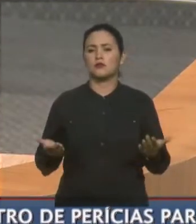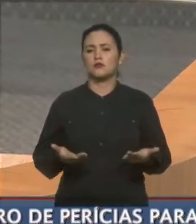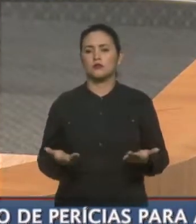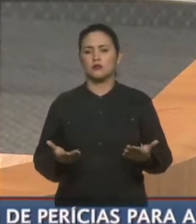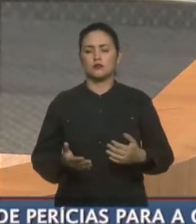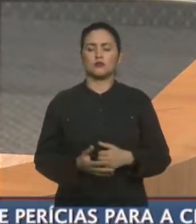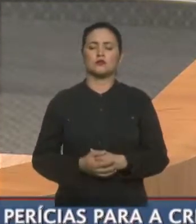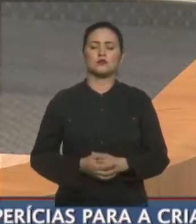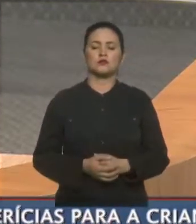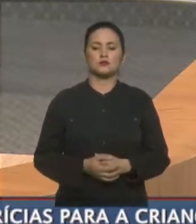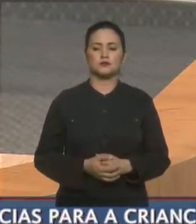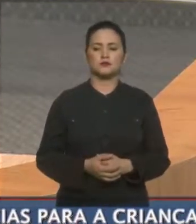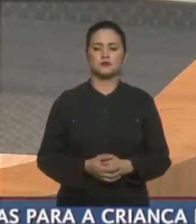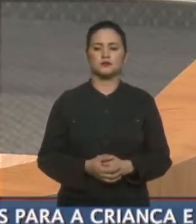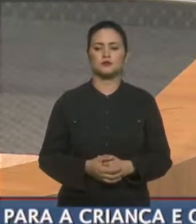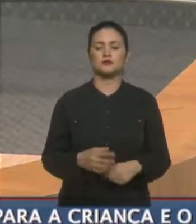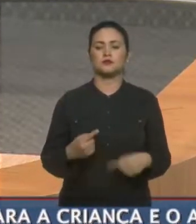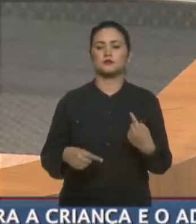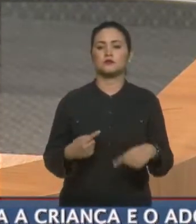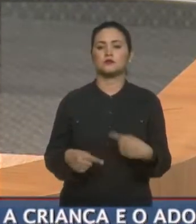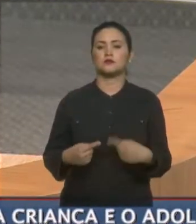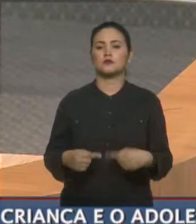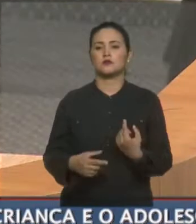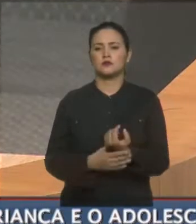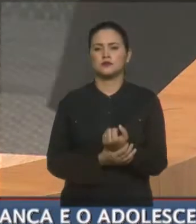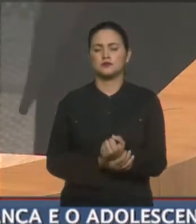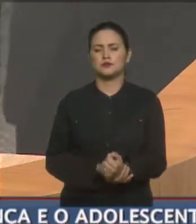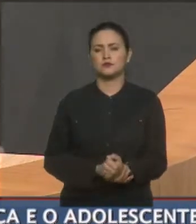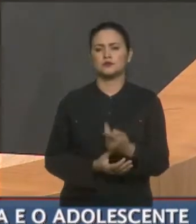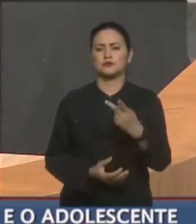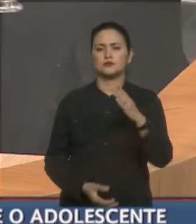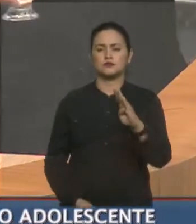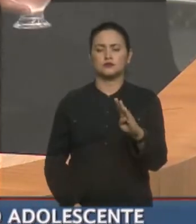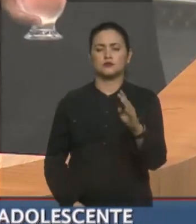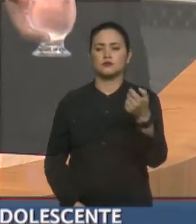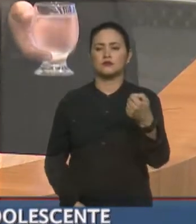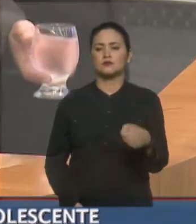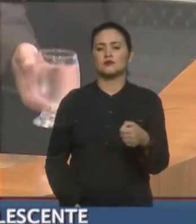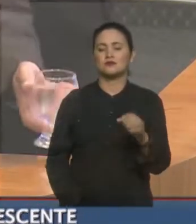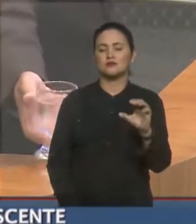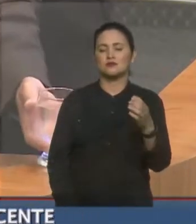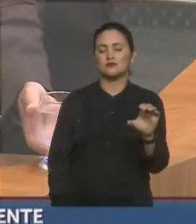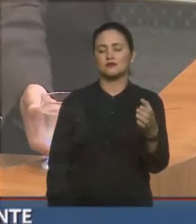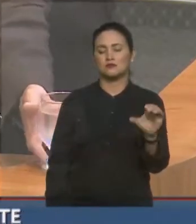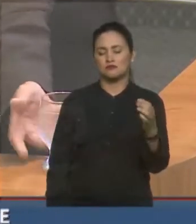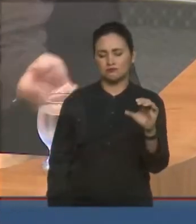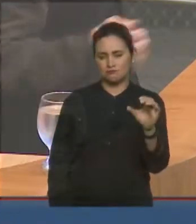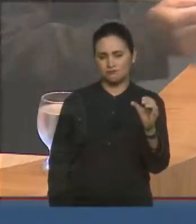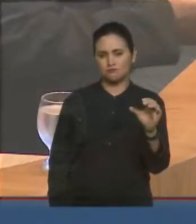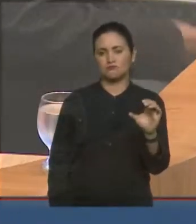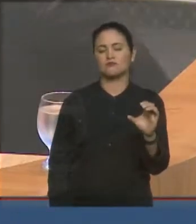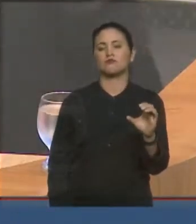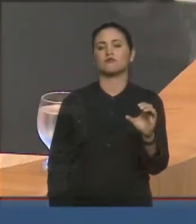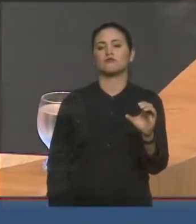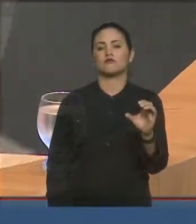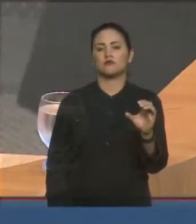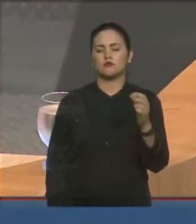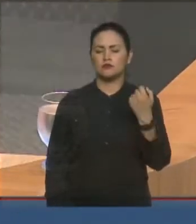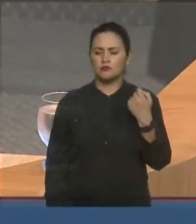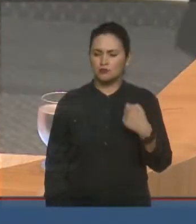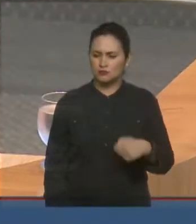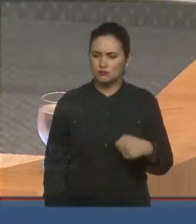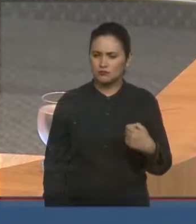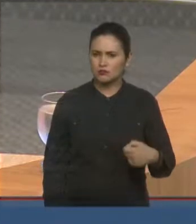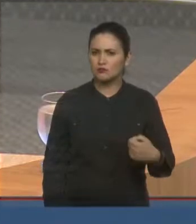como consolidar a política de segurança pública sem a ciência. Sem a ciência, sem força